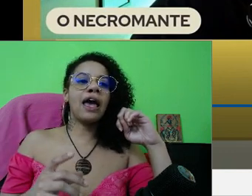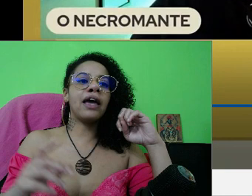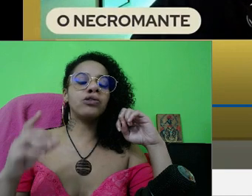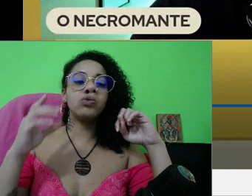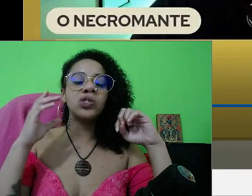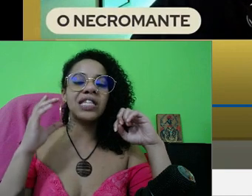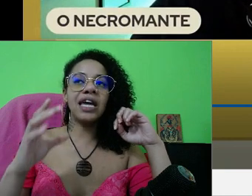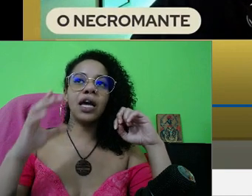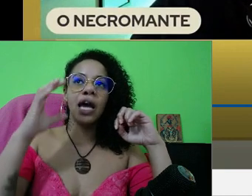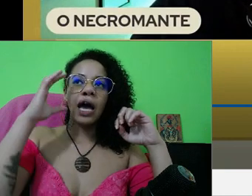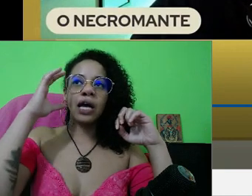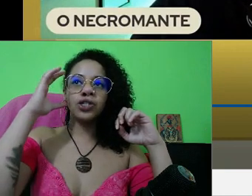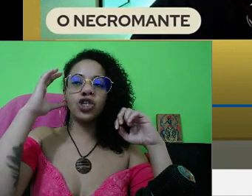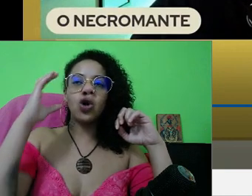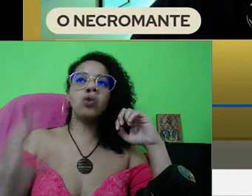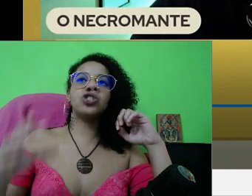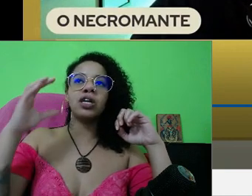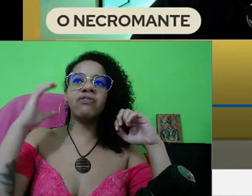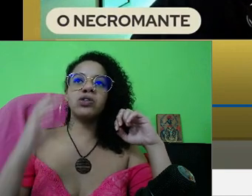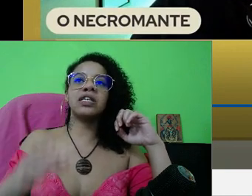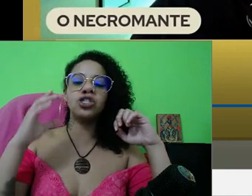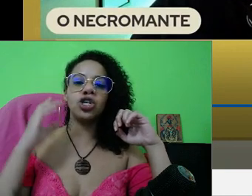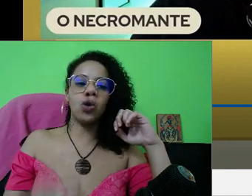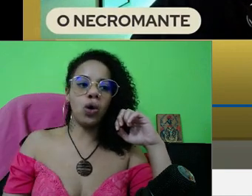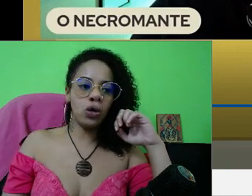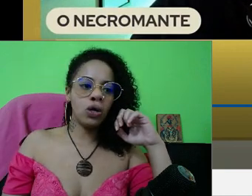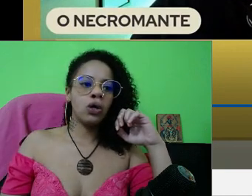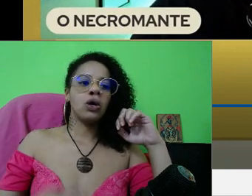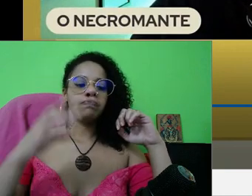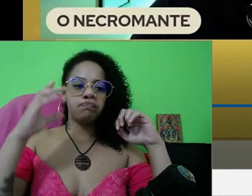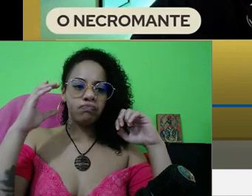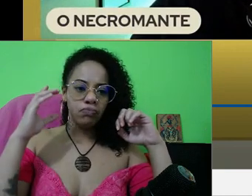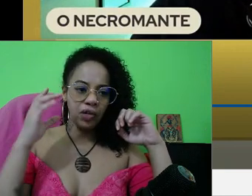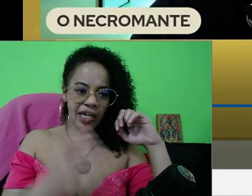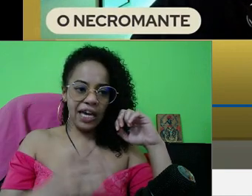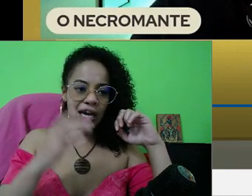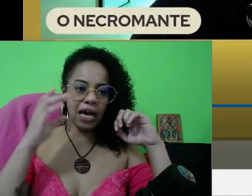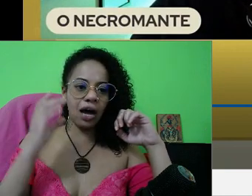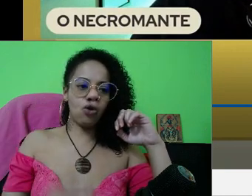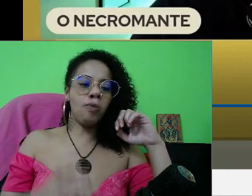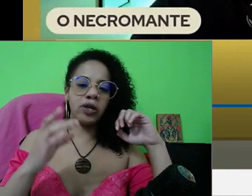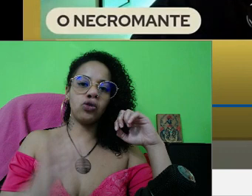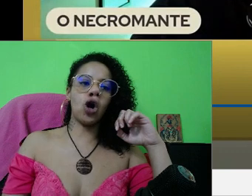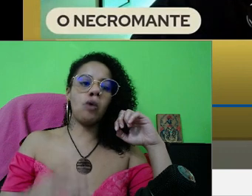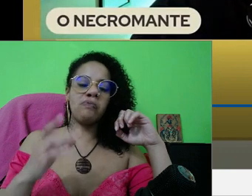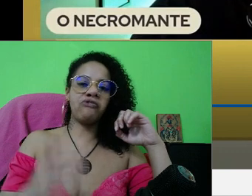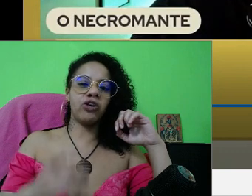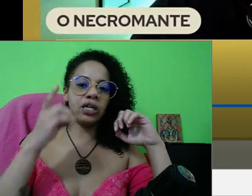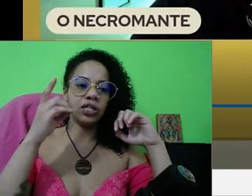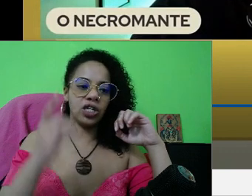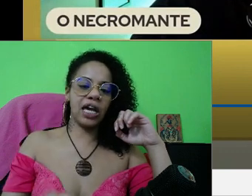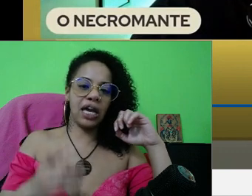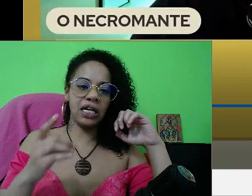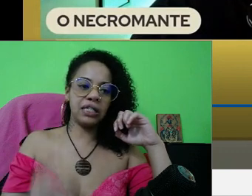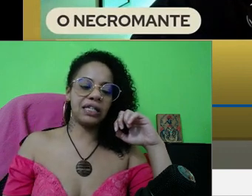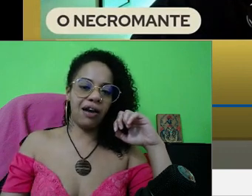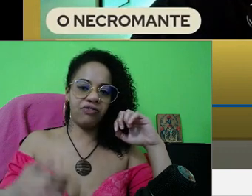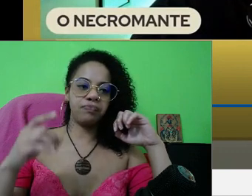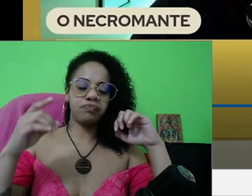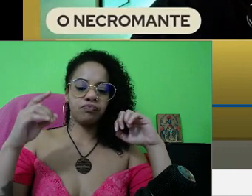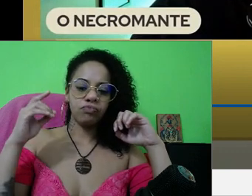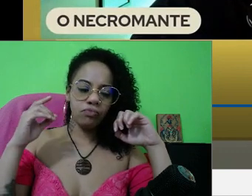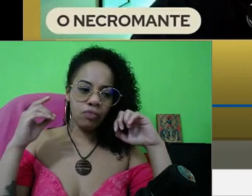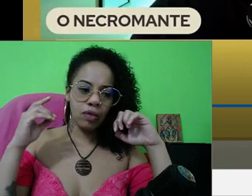Eu não sei de onde que você tirou que a culpa do golpe foi de quem